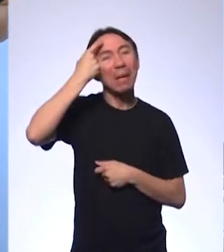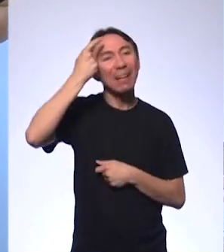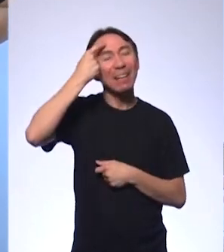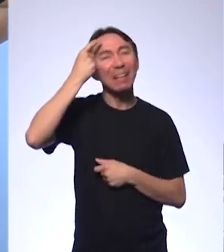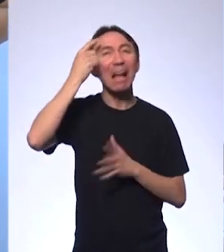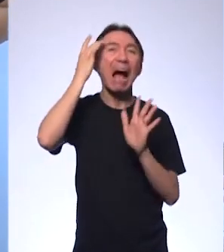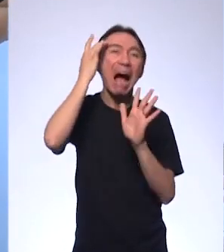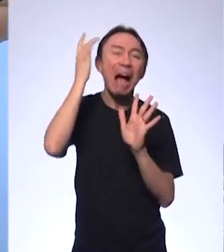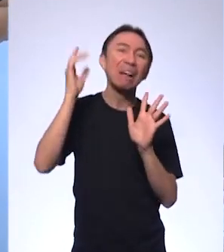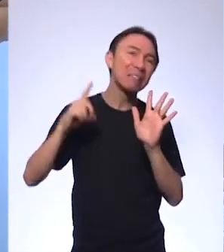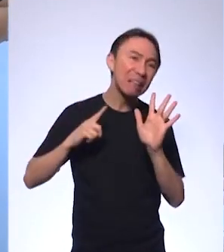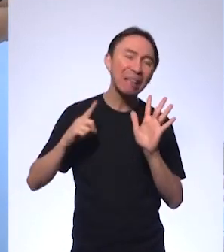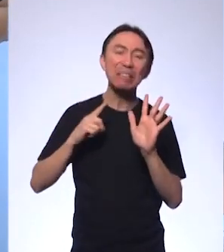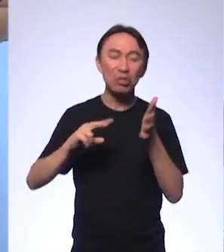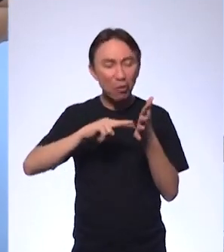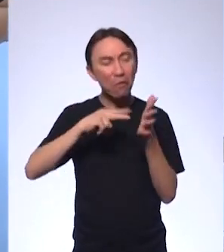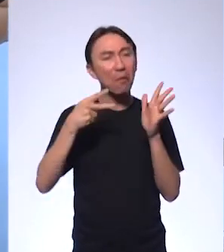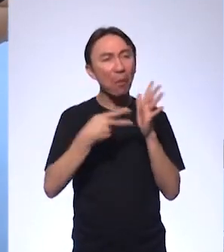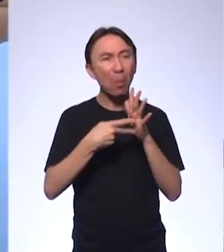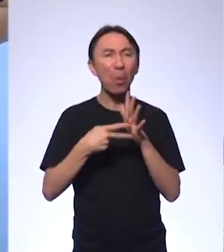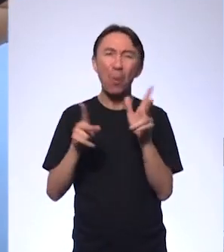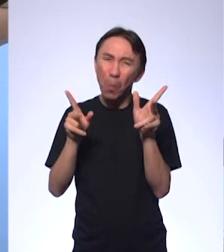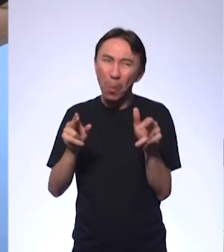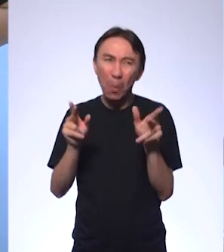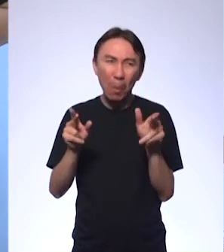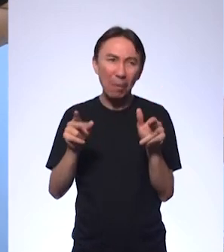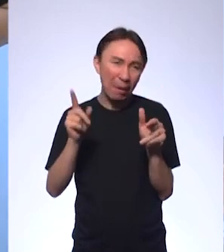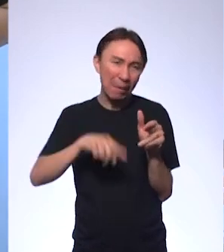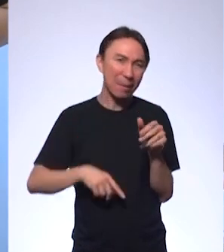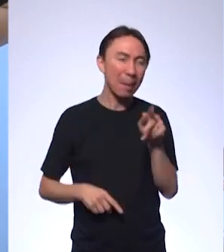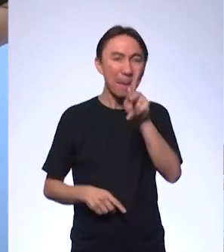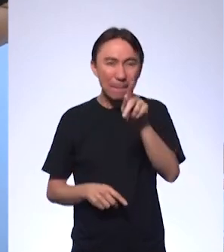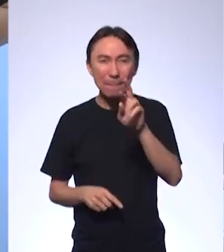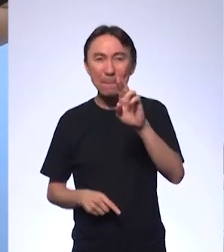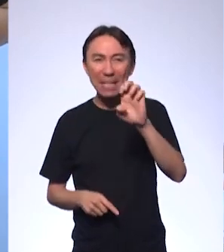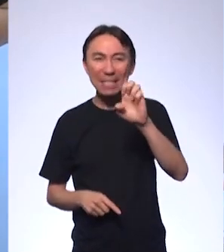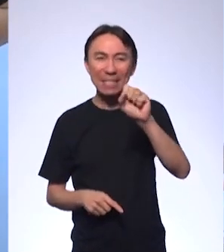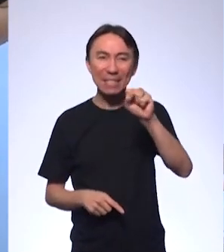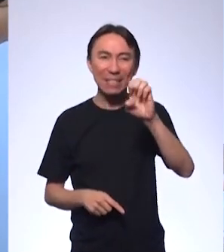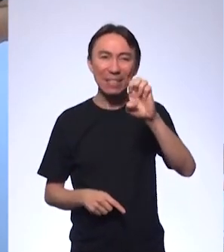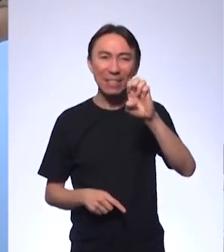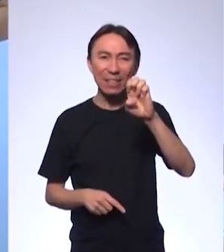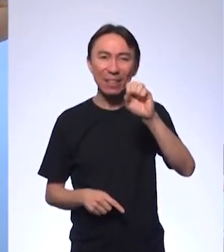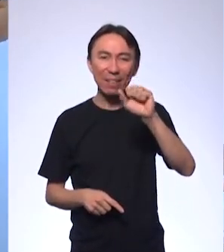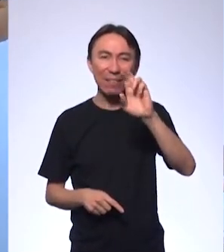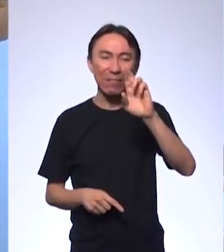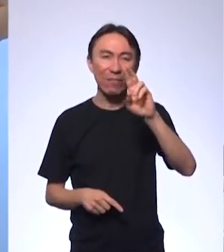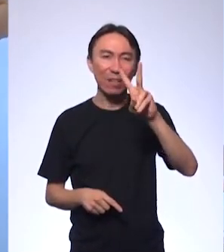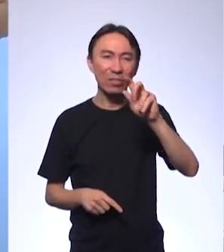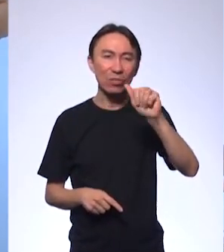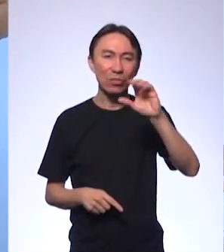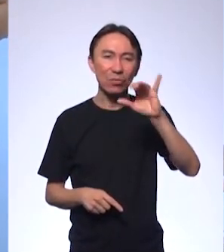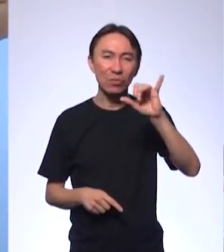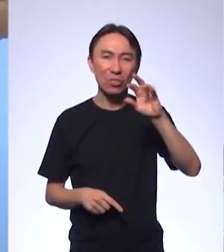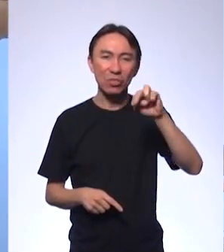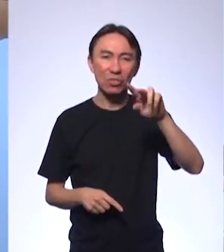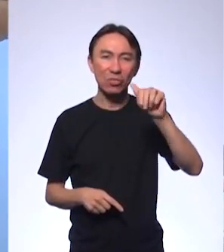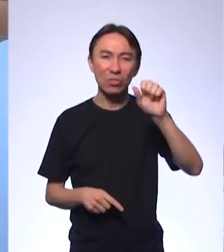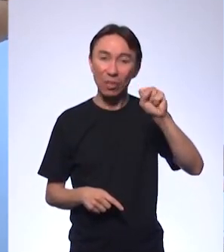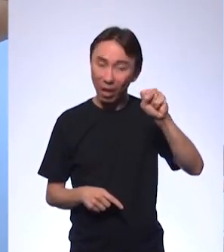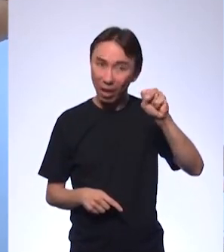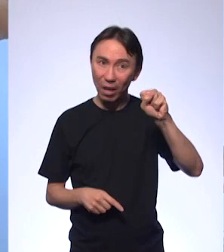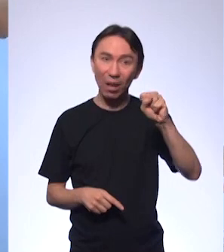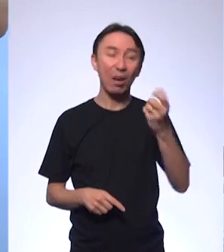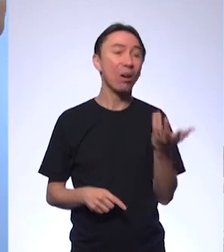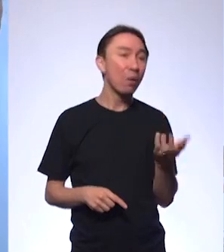mesmo significado, né? Só que a gente percebe que o quê? Que essa teoria preservacionista, ela diz o quê? Ela acha